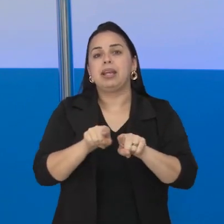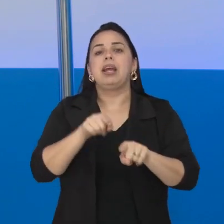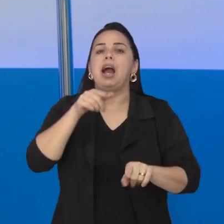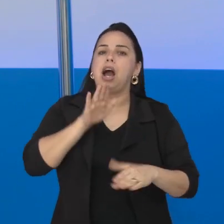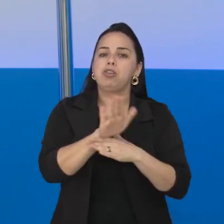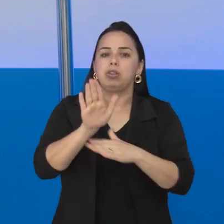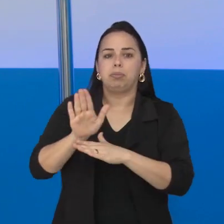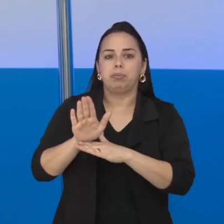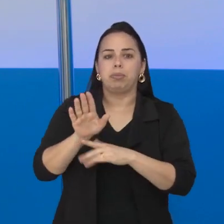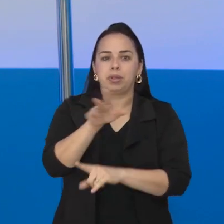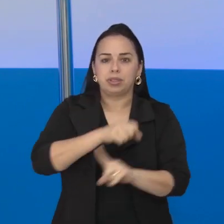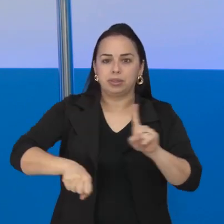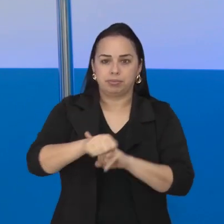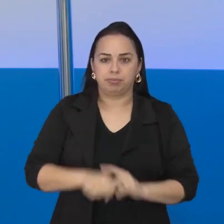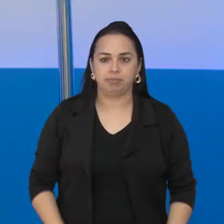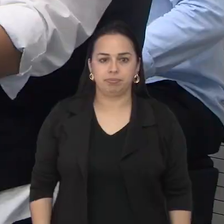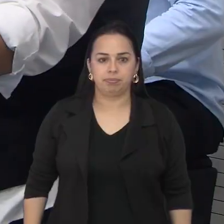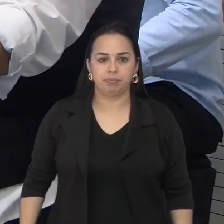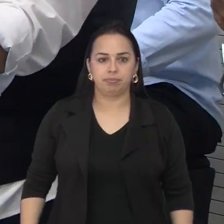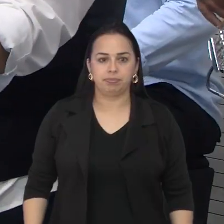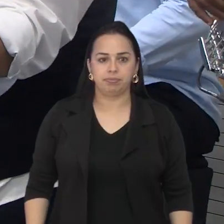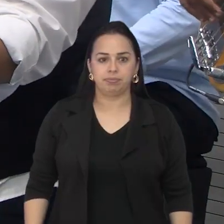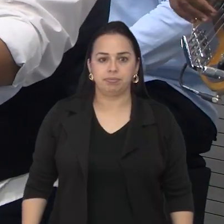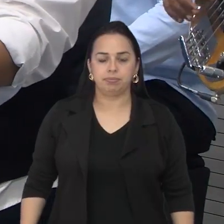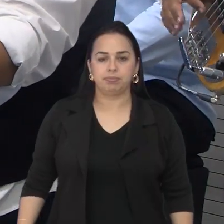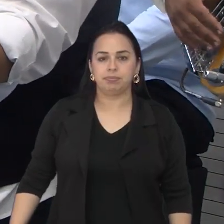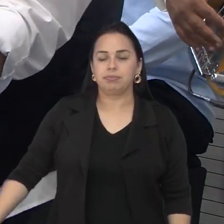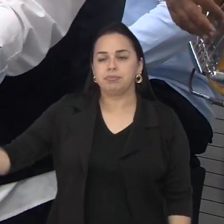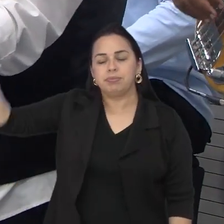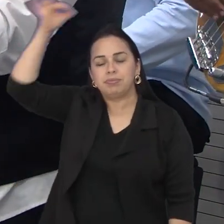de projetos sociais na cidade.